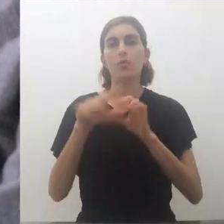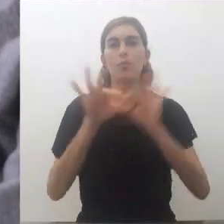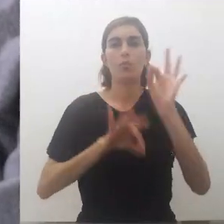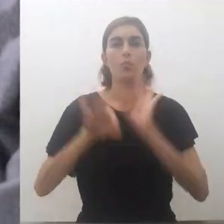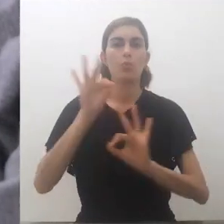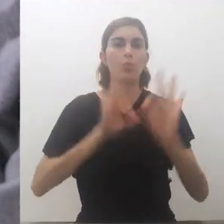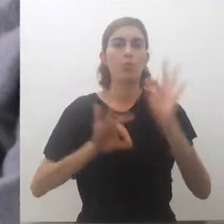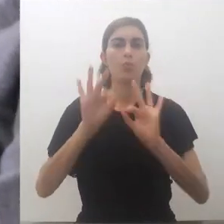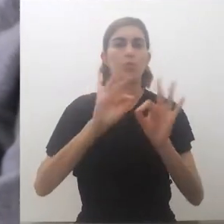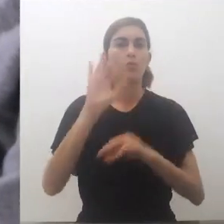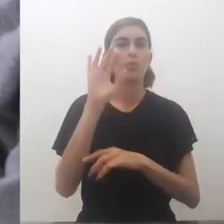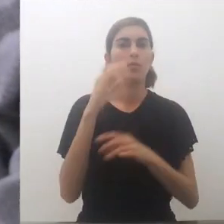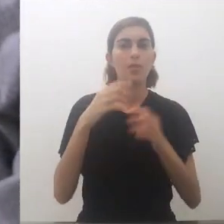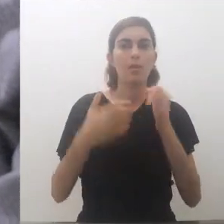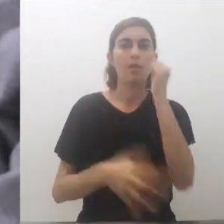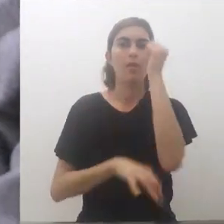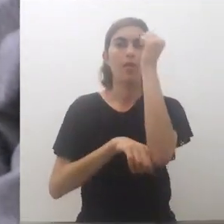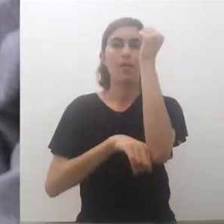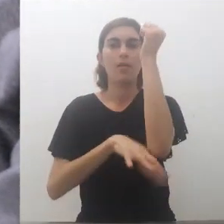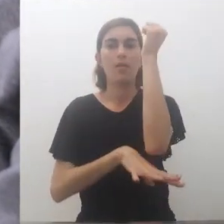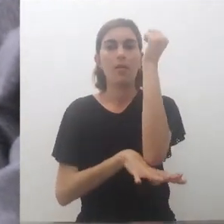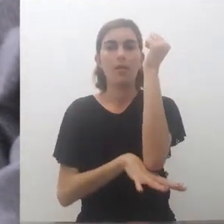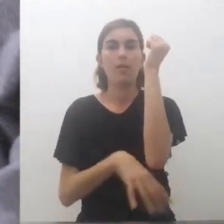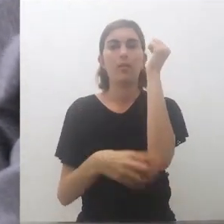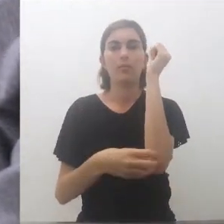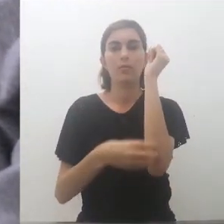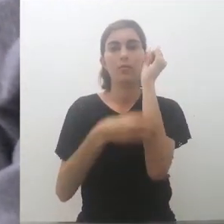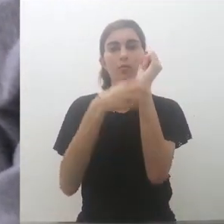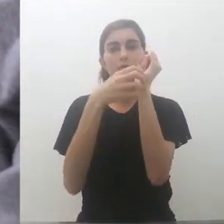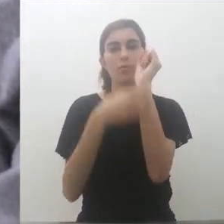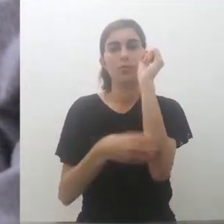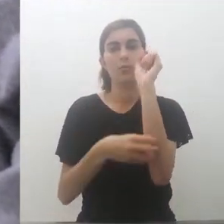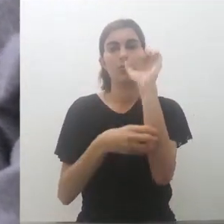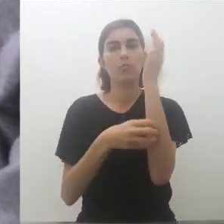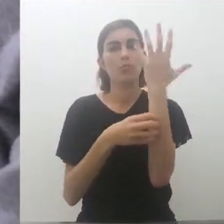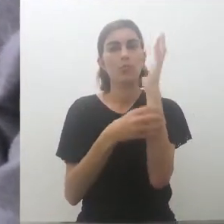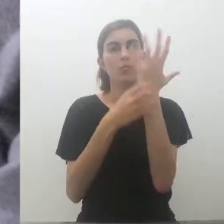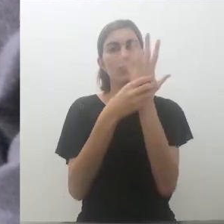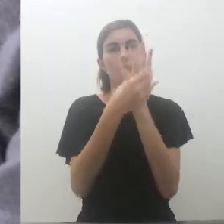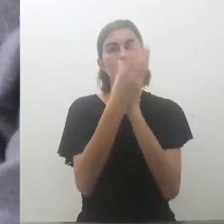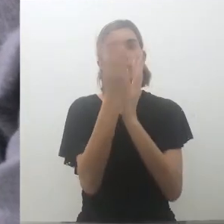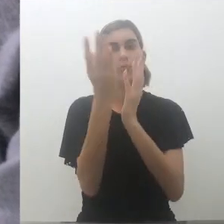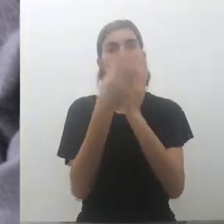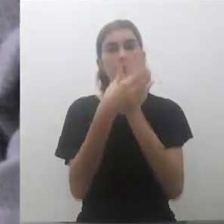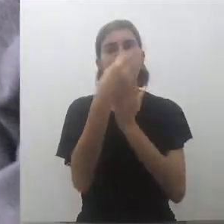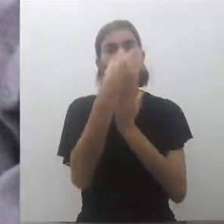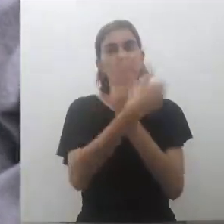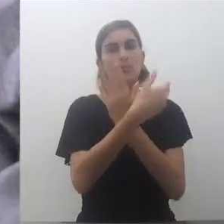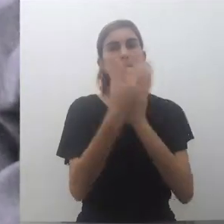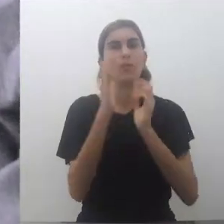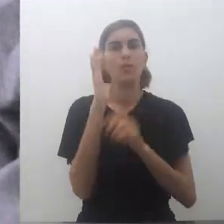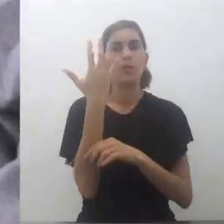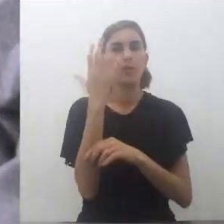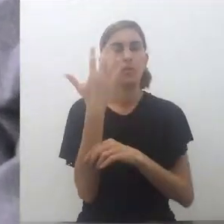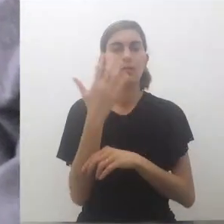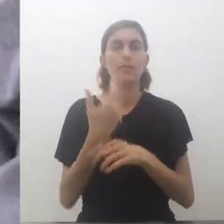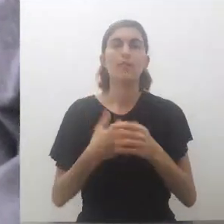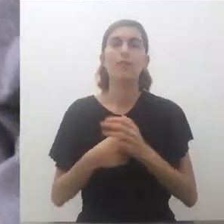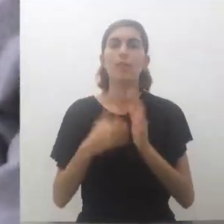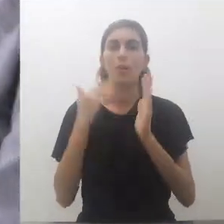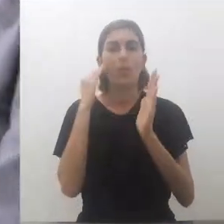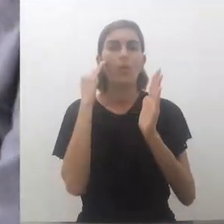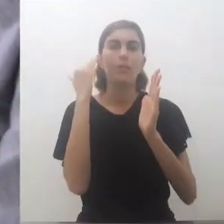da raiz, tronco, outro arbusto, e aí ó, o tronco seguindo